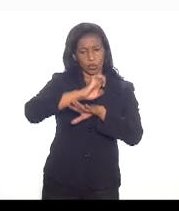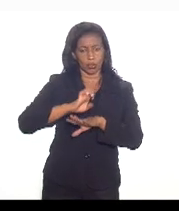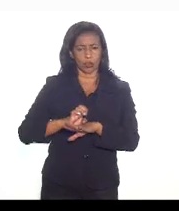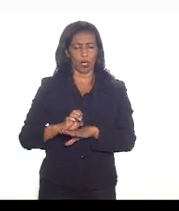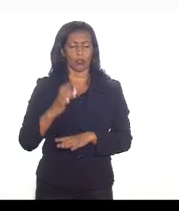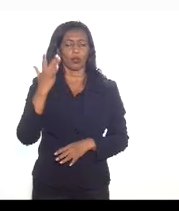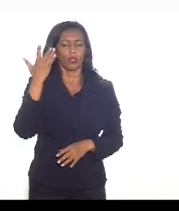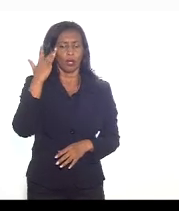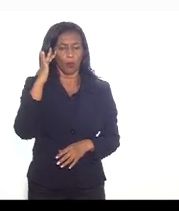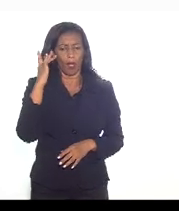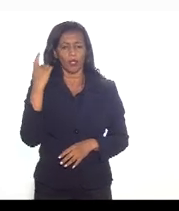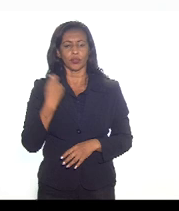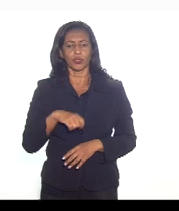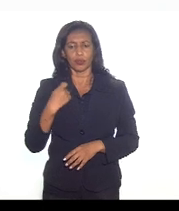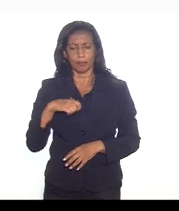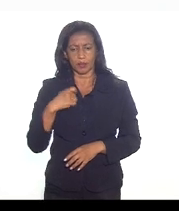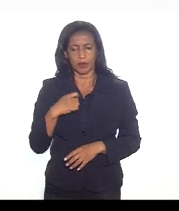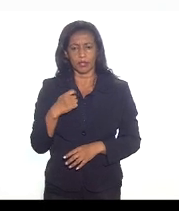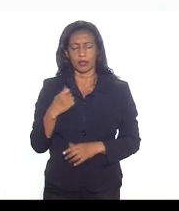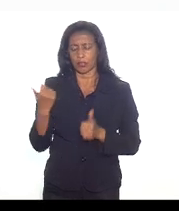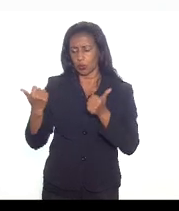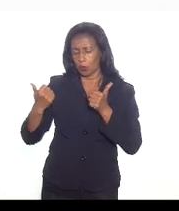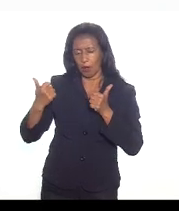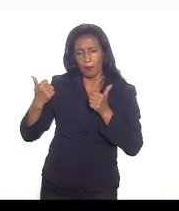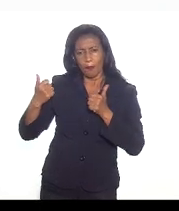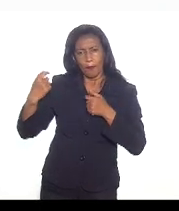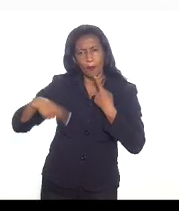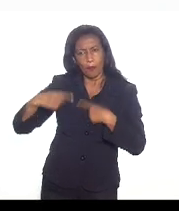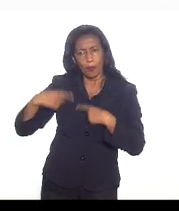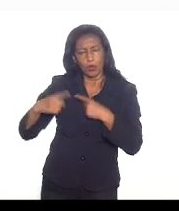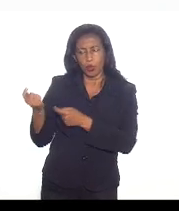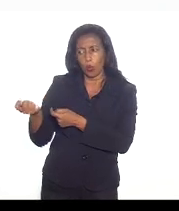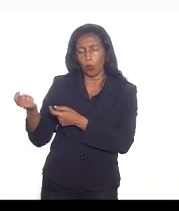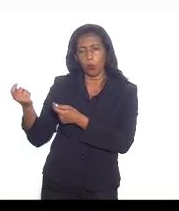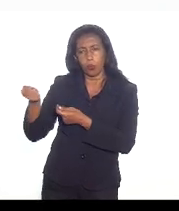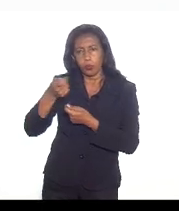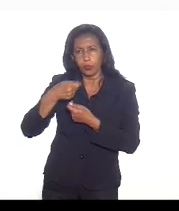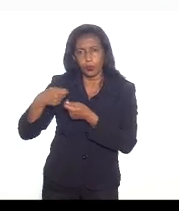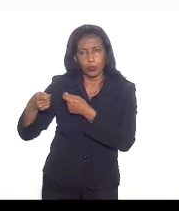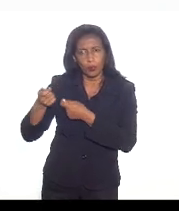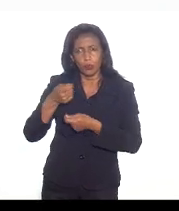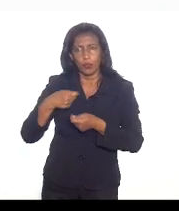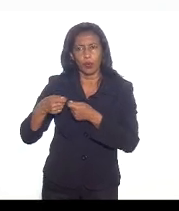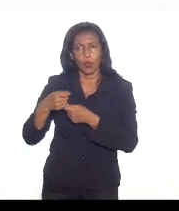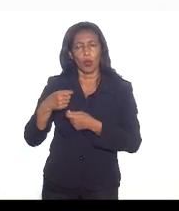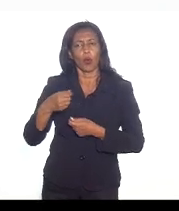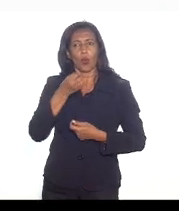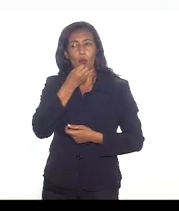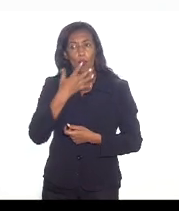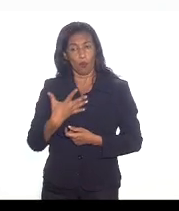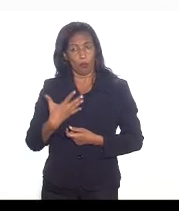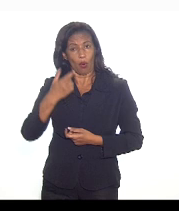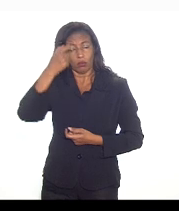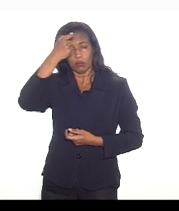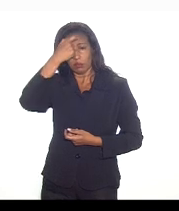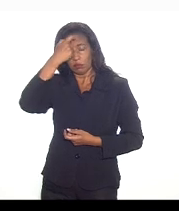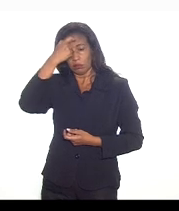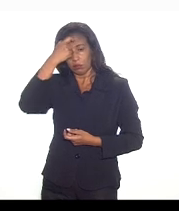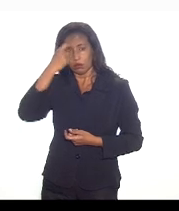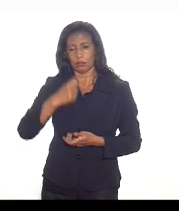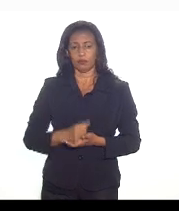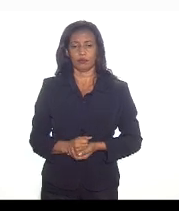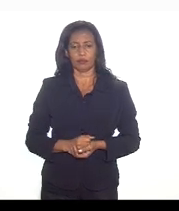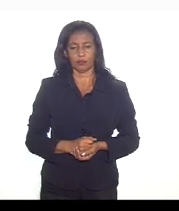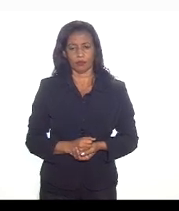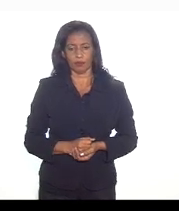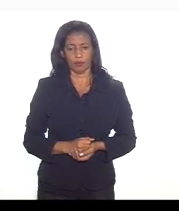a gente precisa ter uma política de conteúdo local, é claro que com pragmatismo, com bom senso, mas precisa. Noruega teve